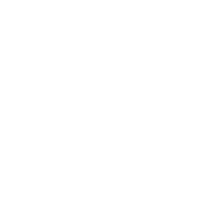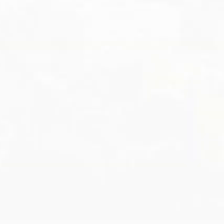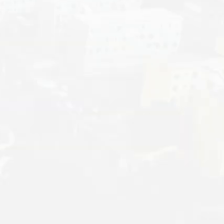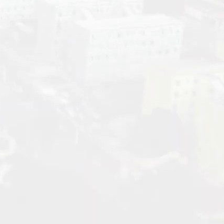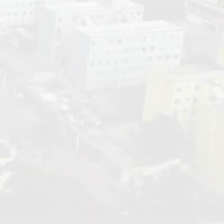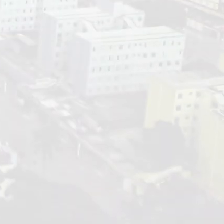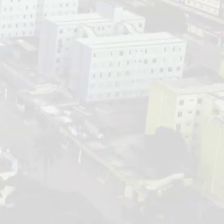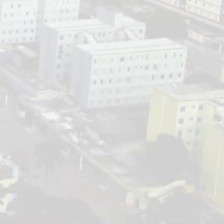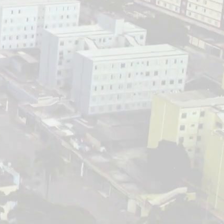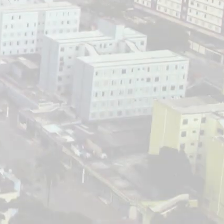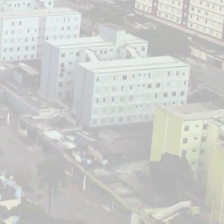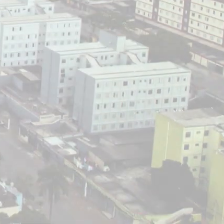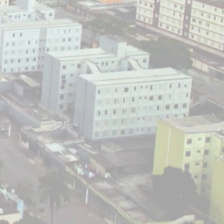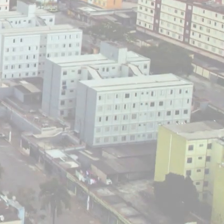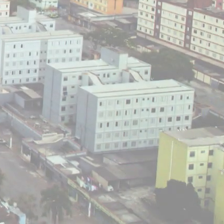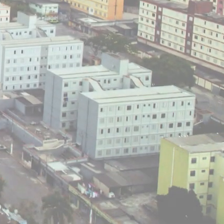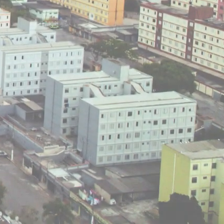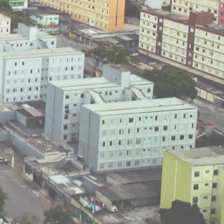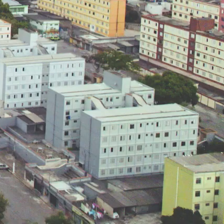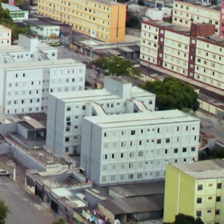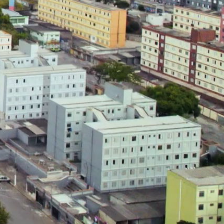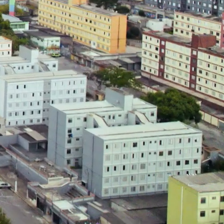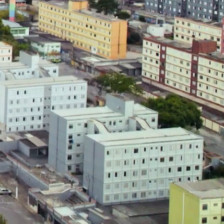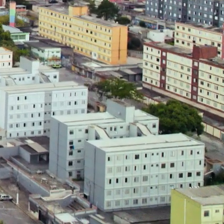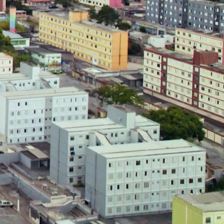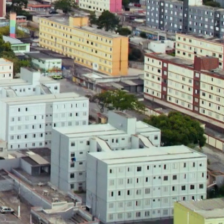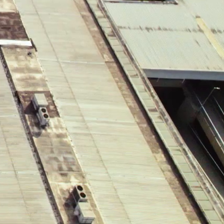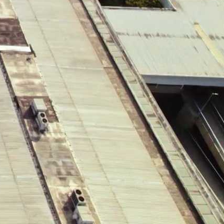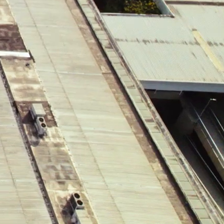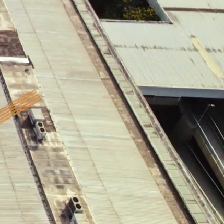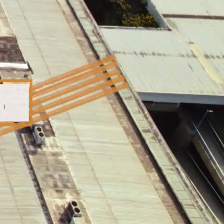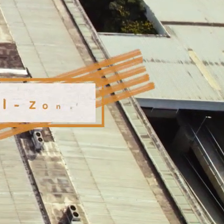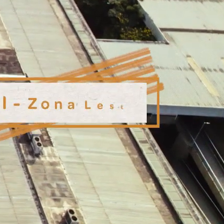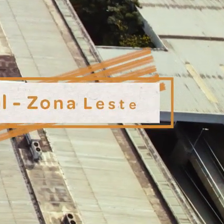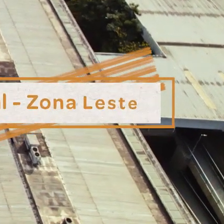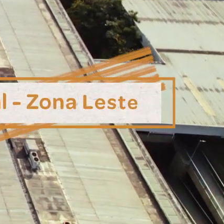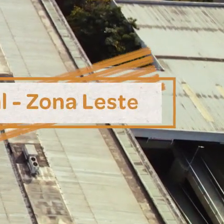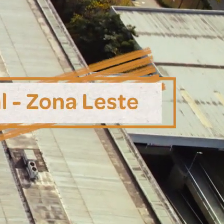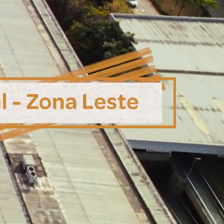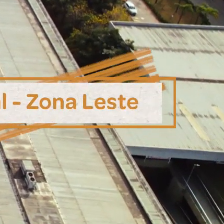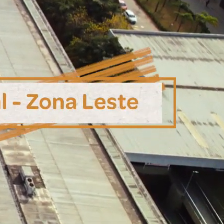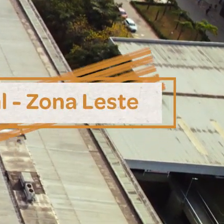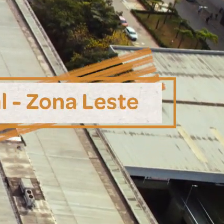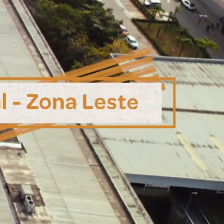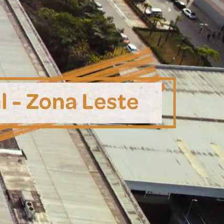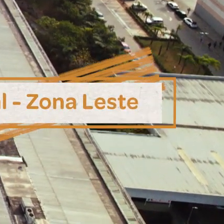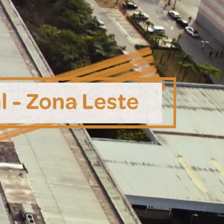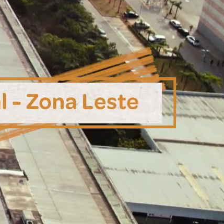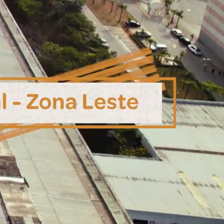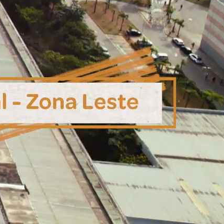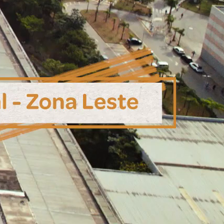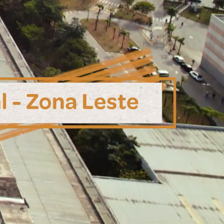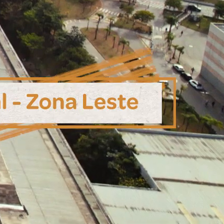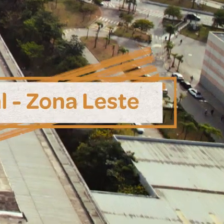e carros andando na rua. Estação de metrô e trem com várias linhas. São Paulo, capital, Zona Leste. Olhar a Zona Leste é muito